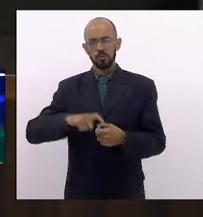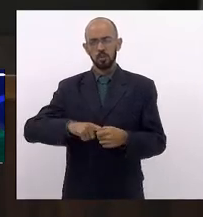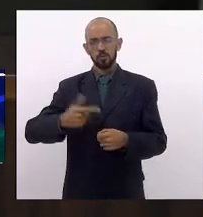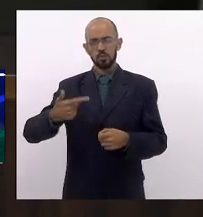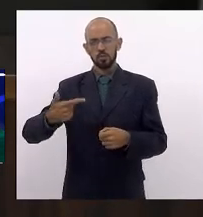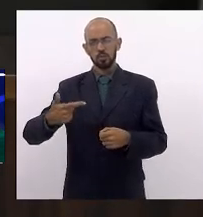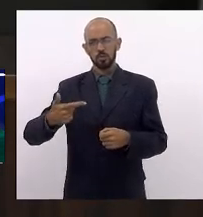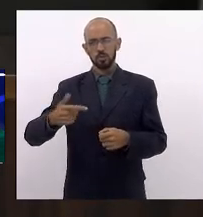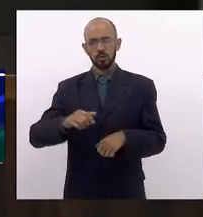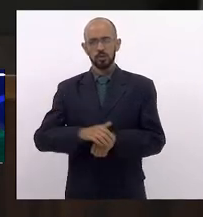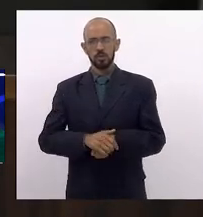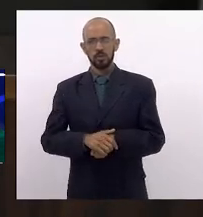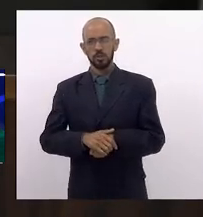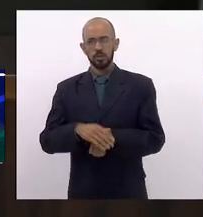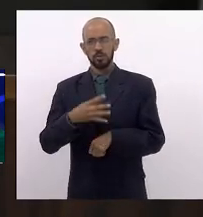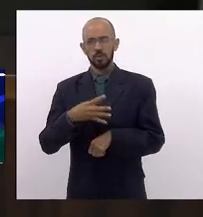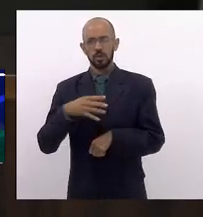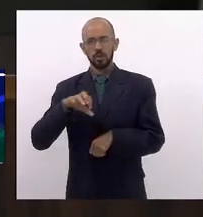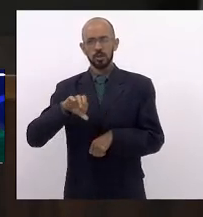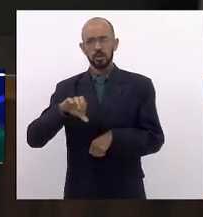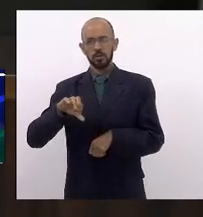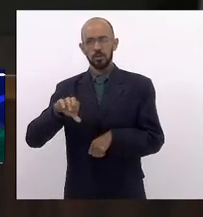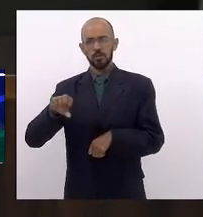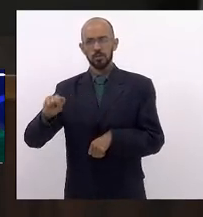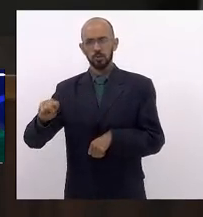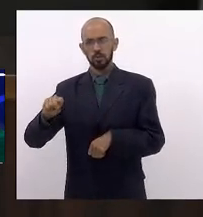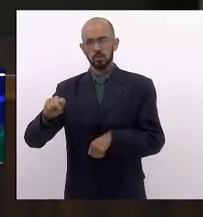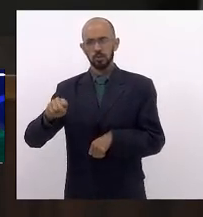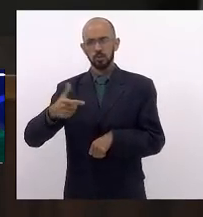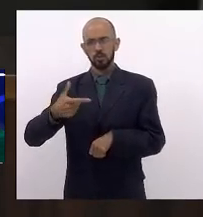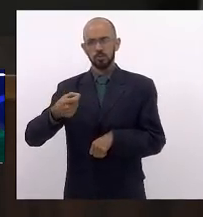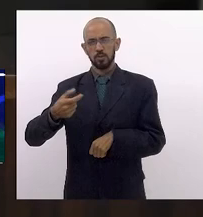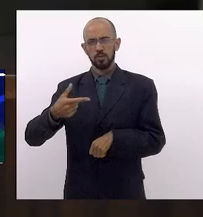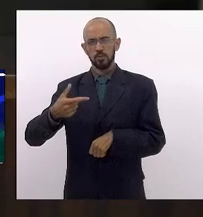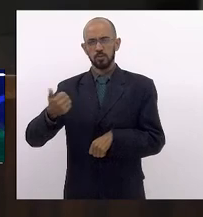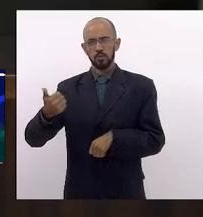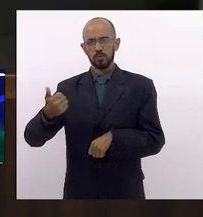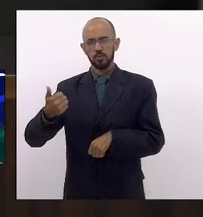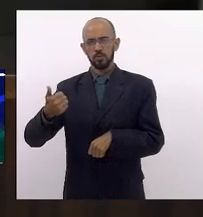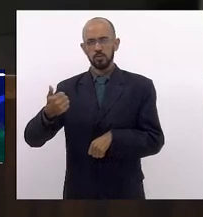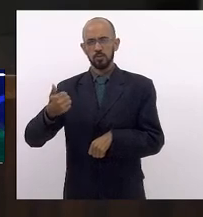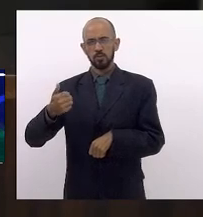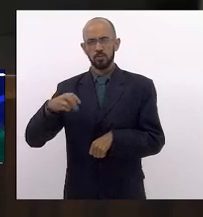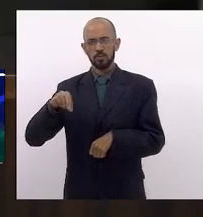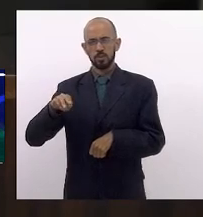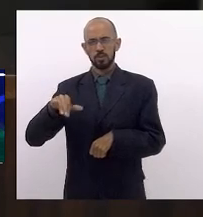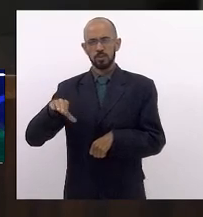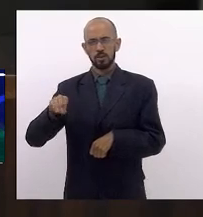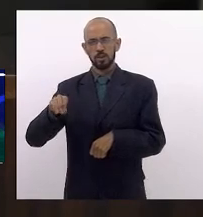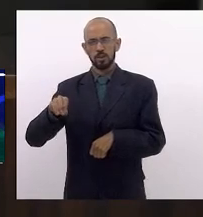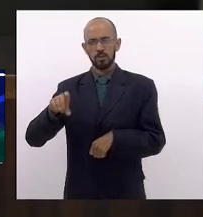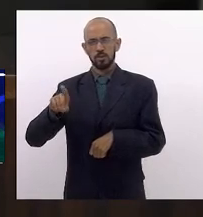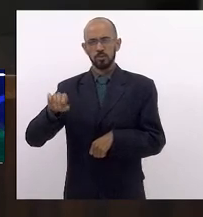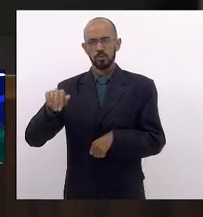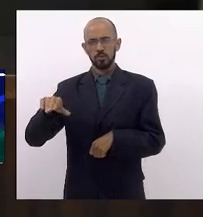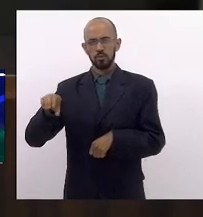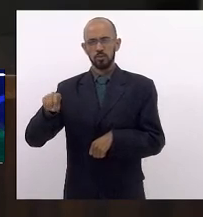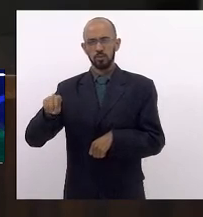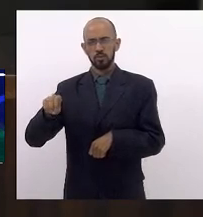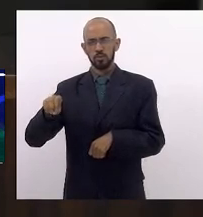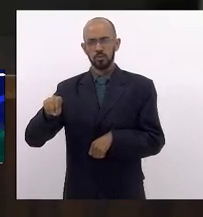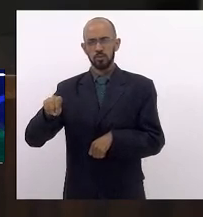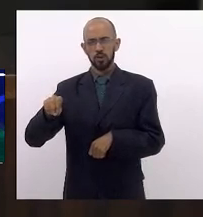segundo pode abrir 49 98 de 21 de autoria do deputado Marcelo o dinheiro costela utilidade pública à associação beneficente